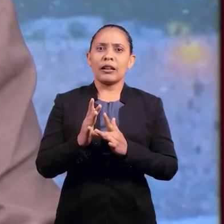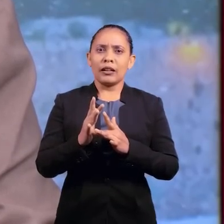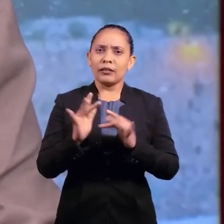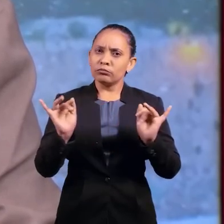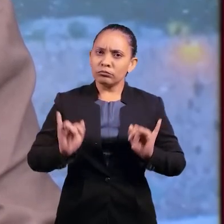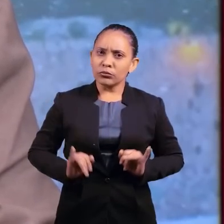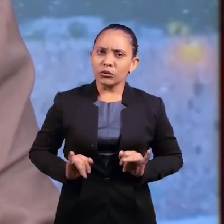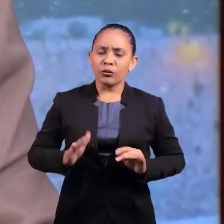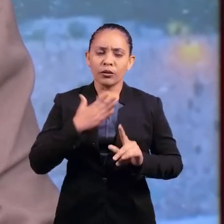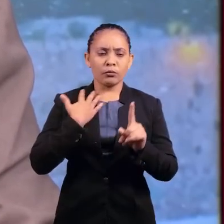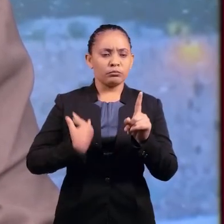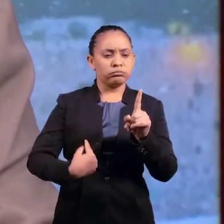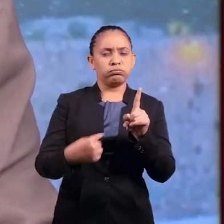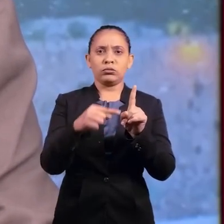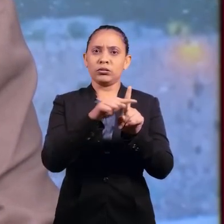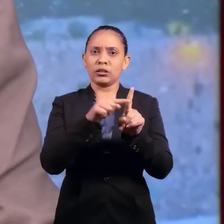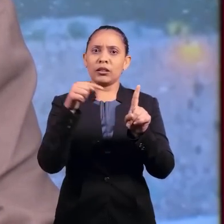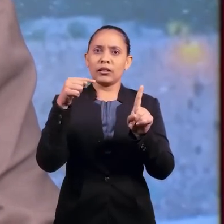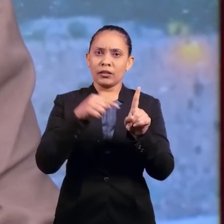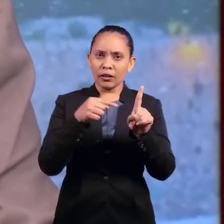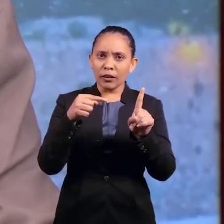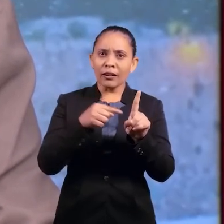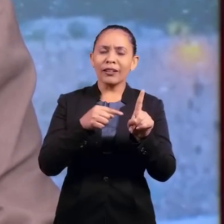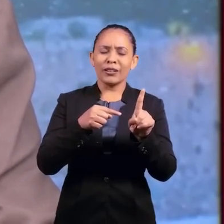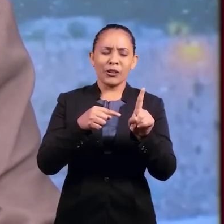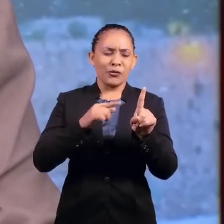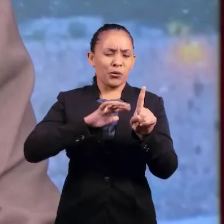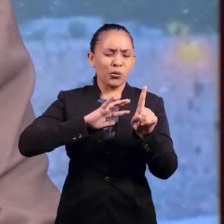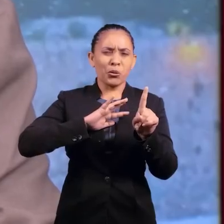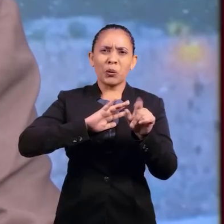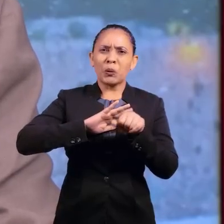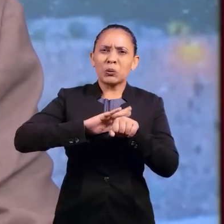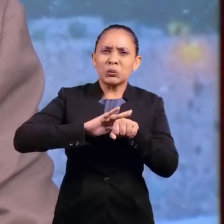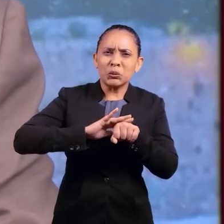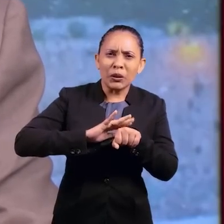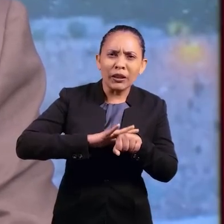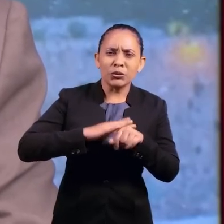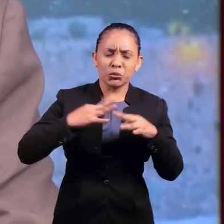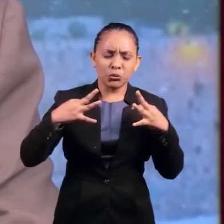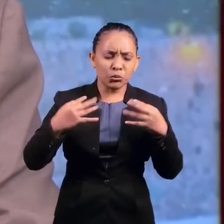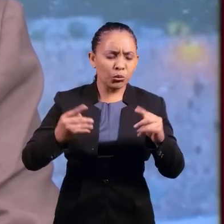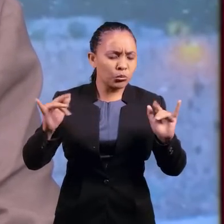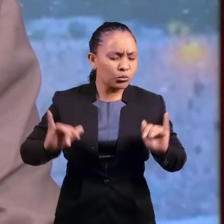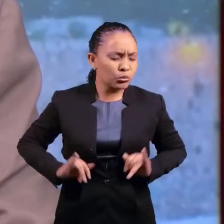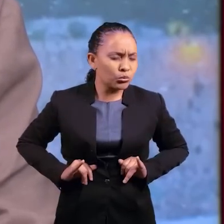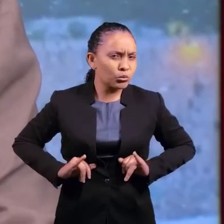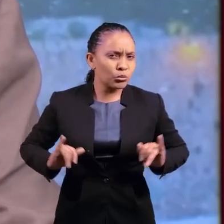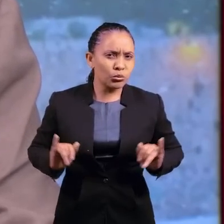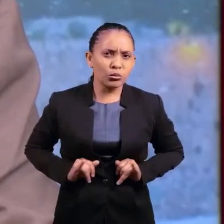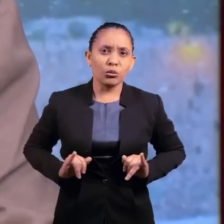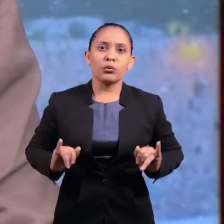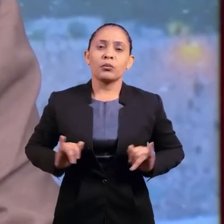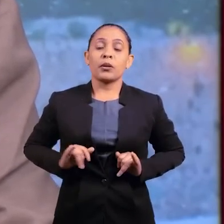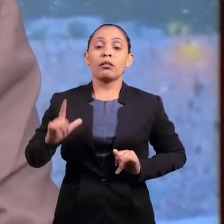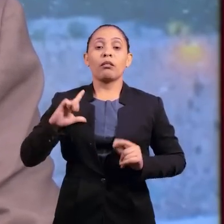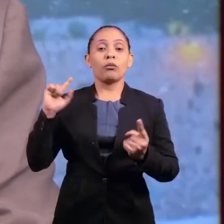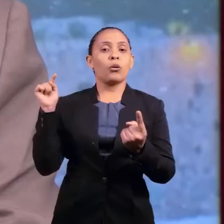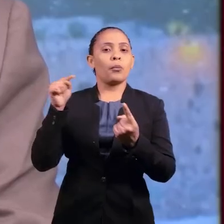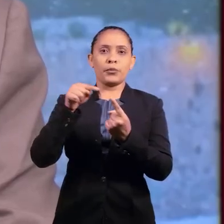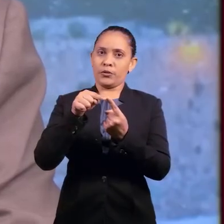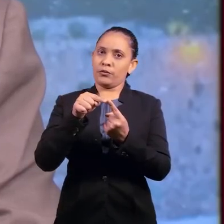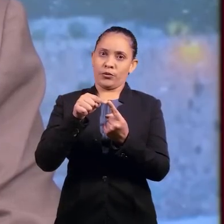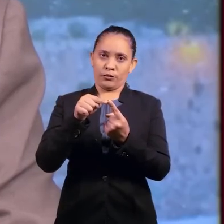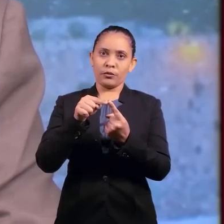Senhor moê-lo, ou seja, fazendo enfermar, ou seja, tudo aquilo que ele sofreu foi com um